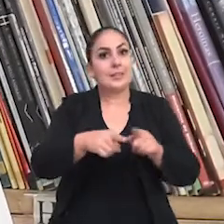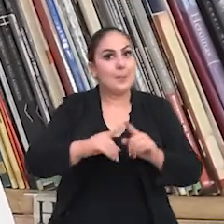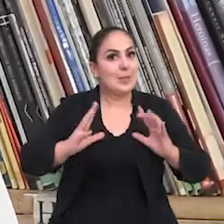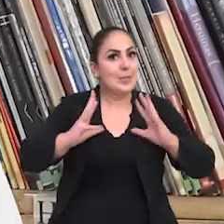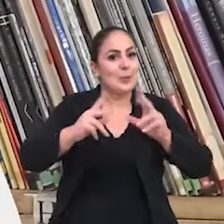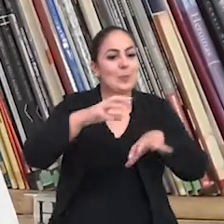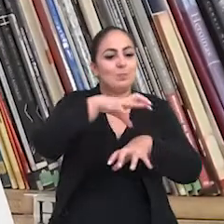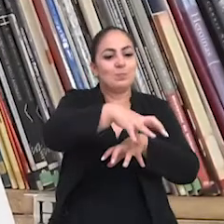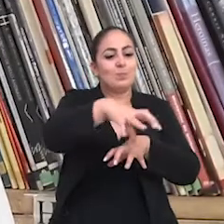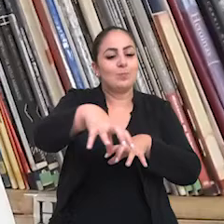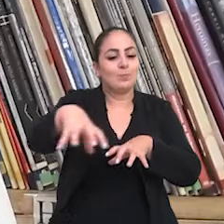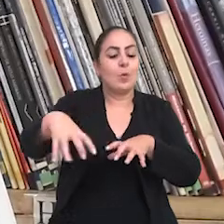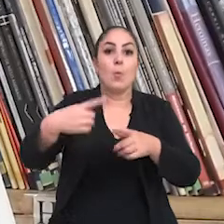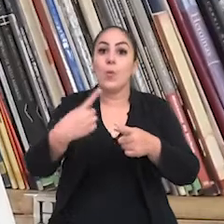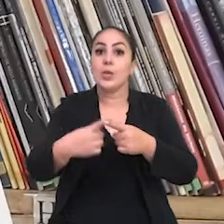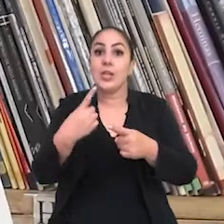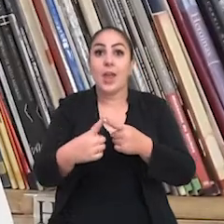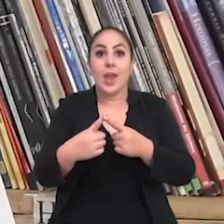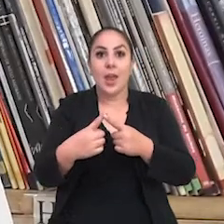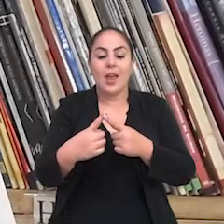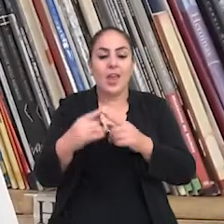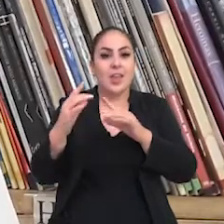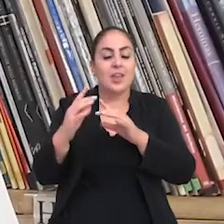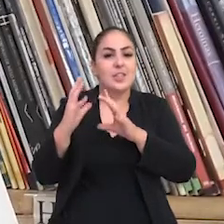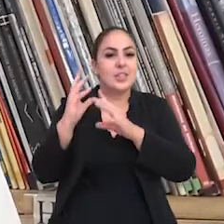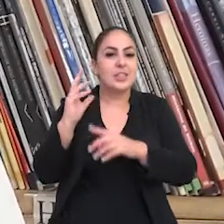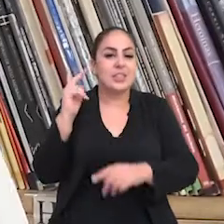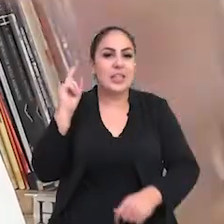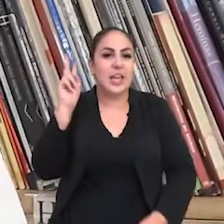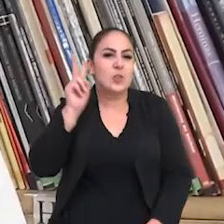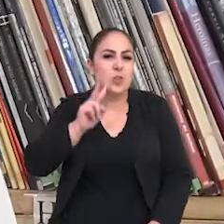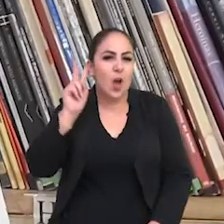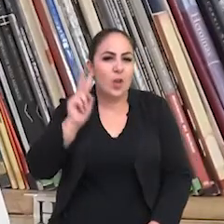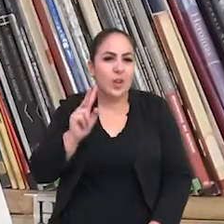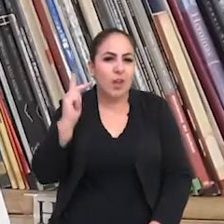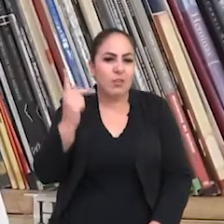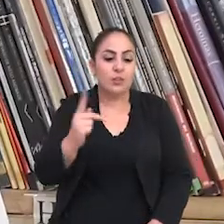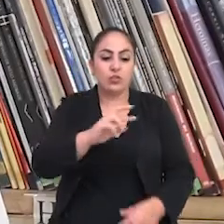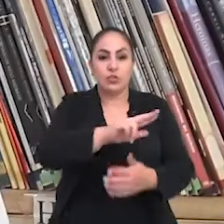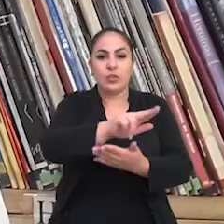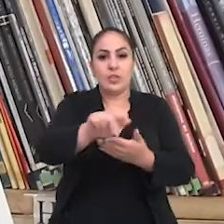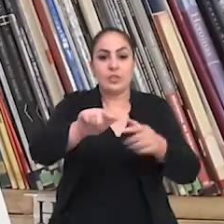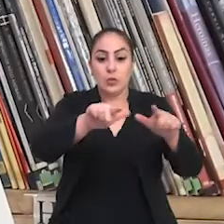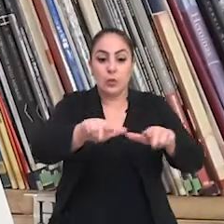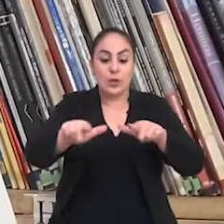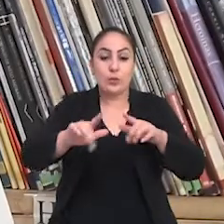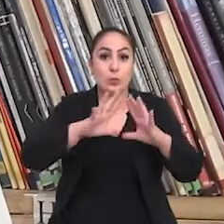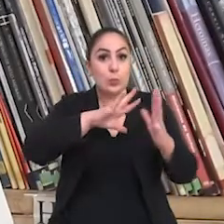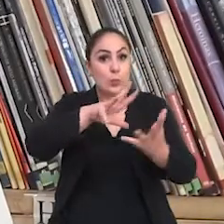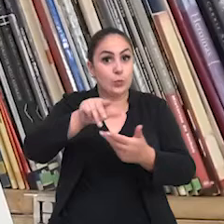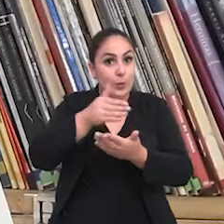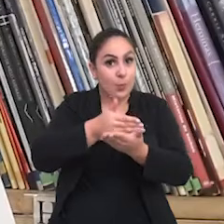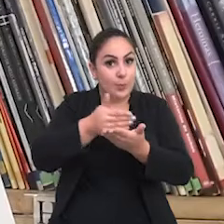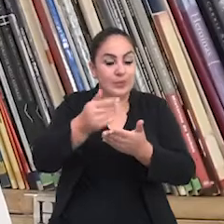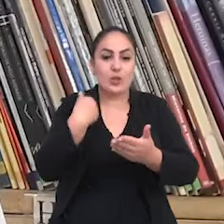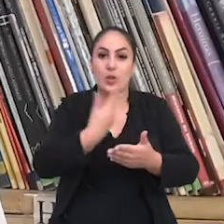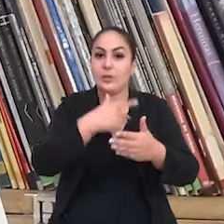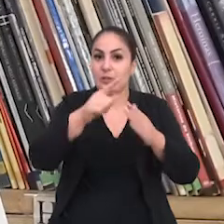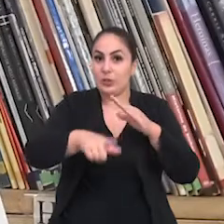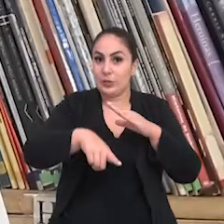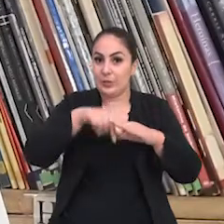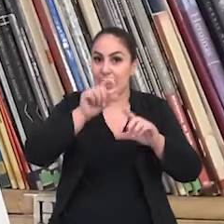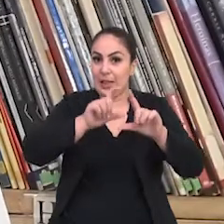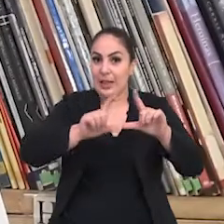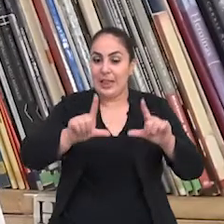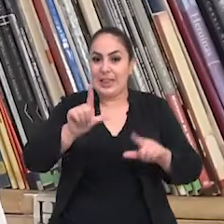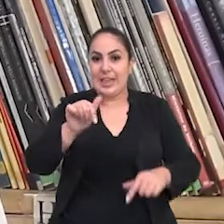E de todos os cantos porque são histórias de vários lugares desse mundo. Para começar, nós